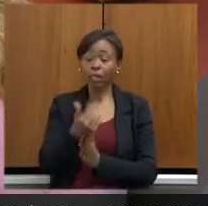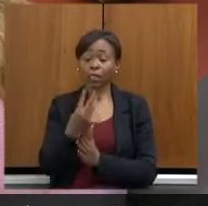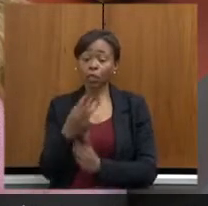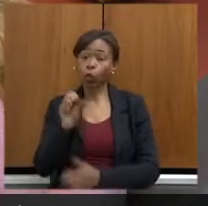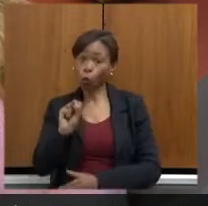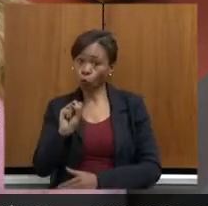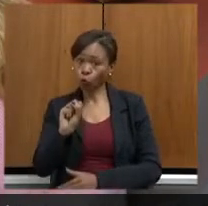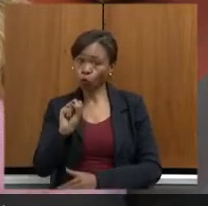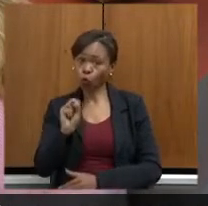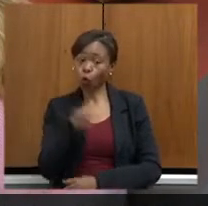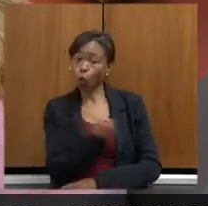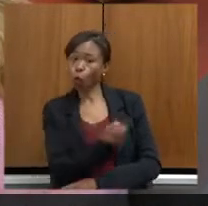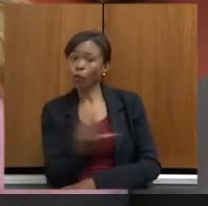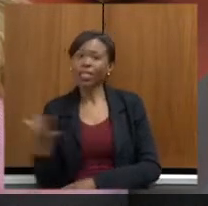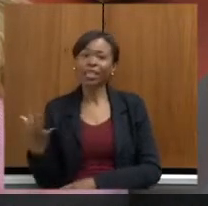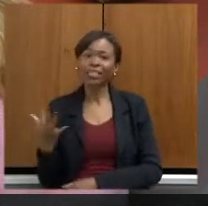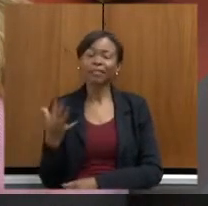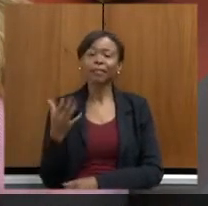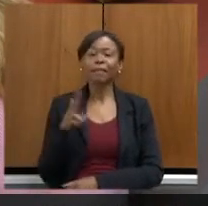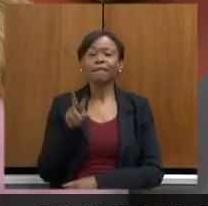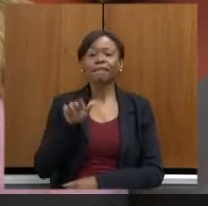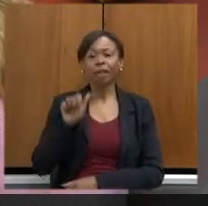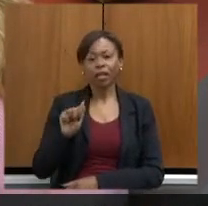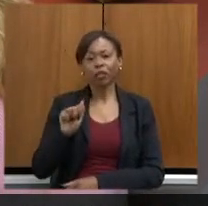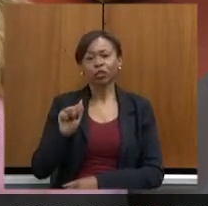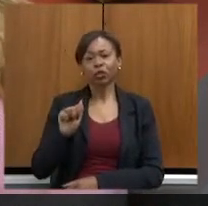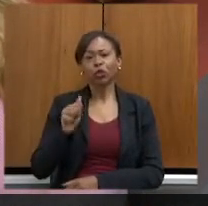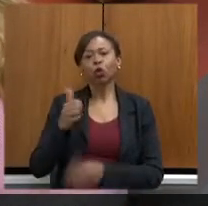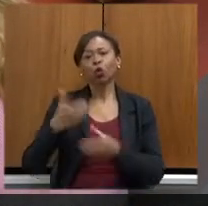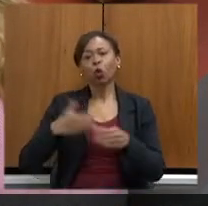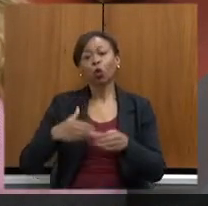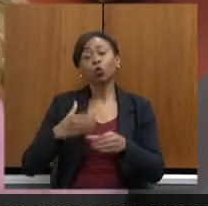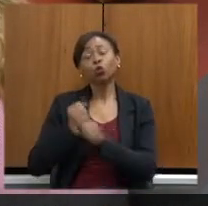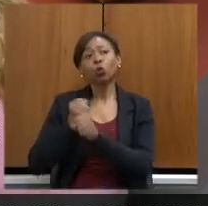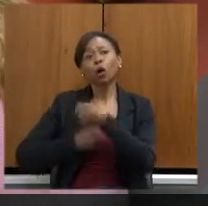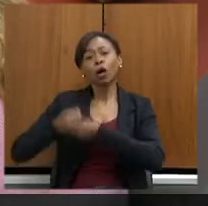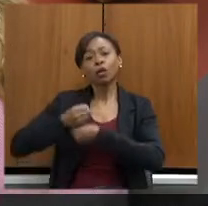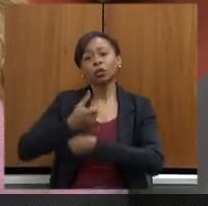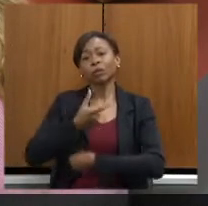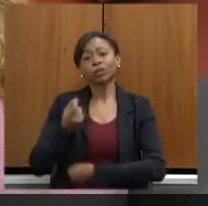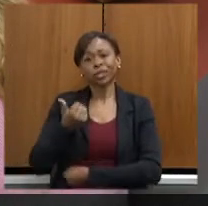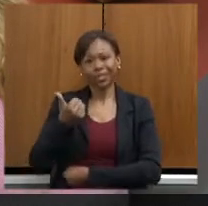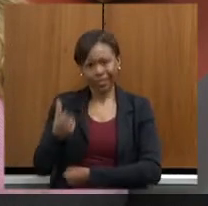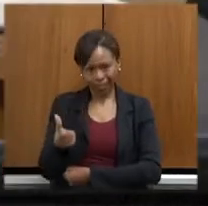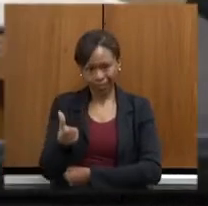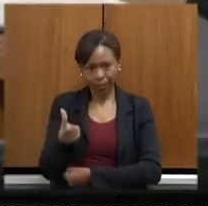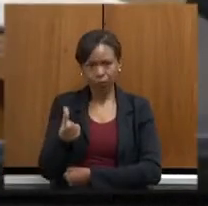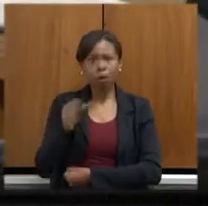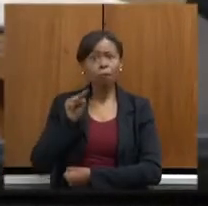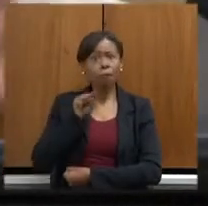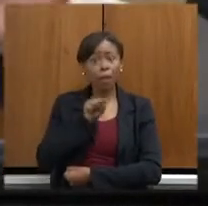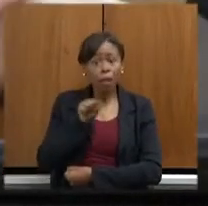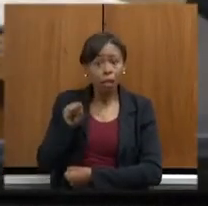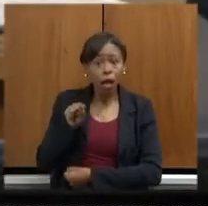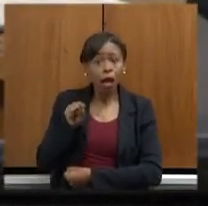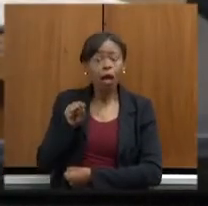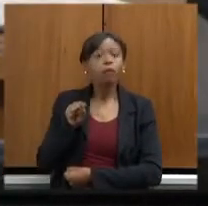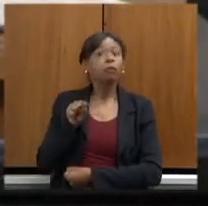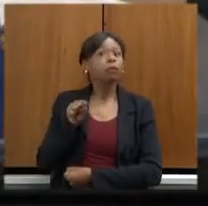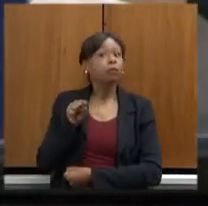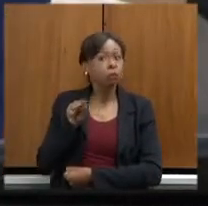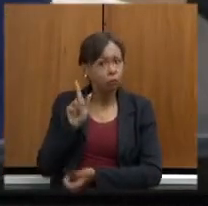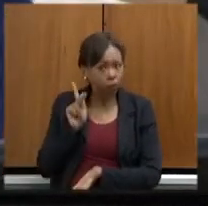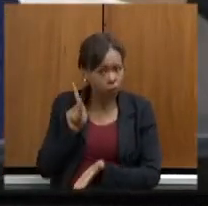da 100 vagas que temos do concurso 2016 Então veja bem é passaram por lá Acredite